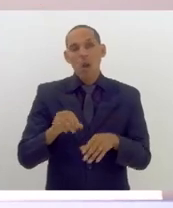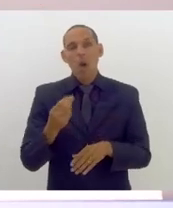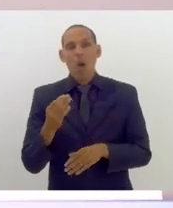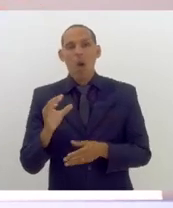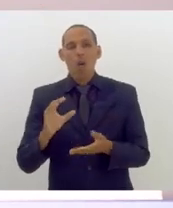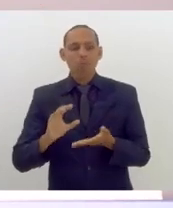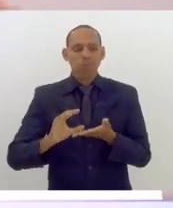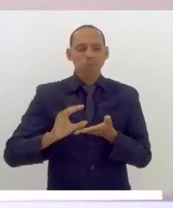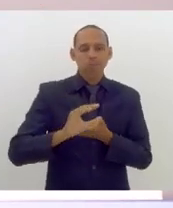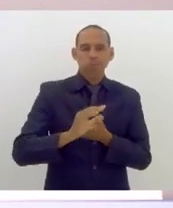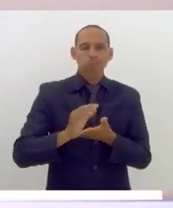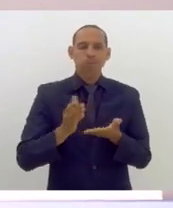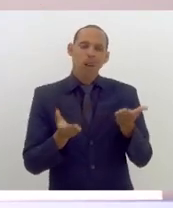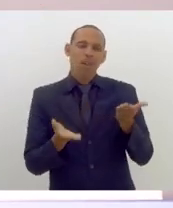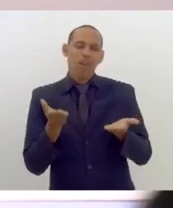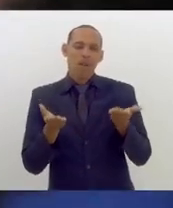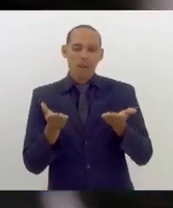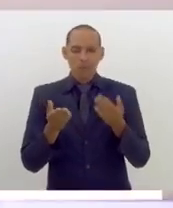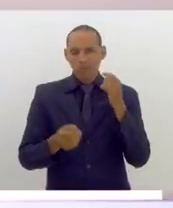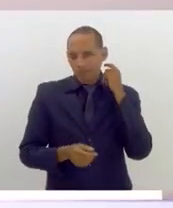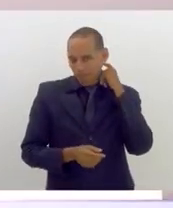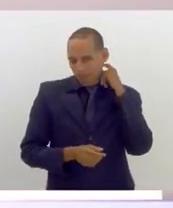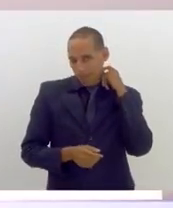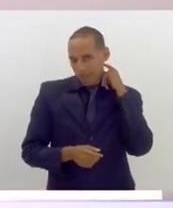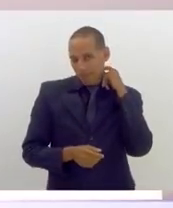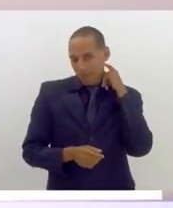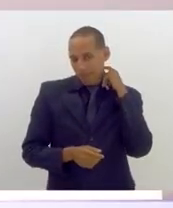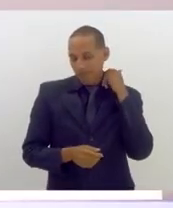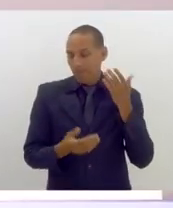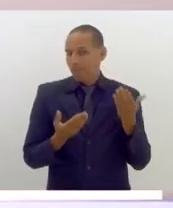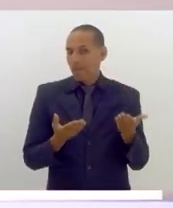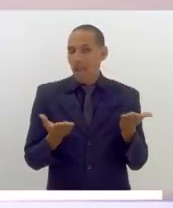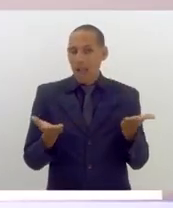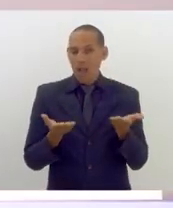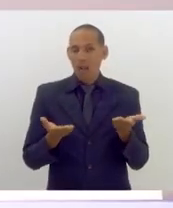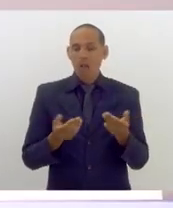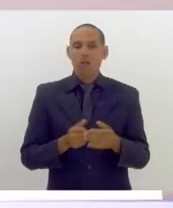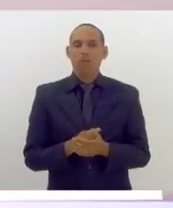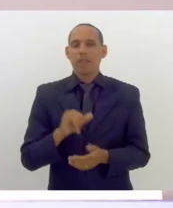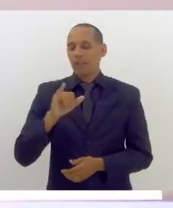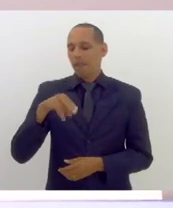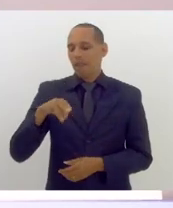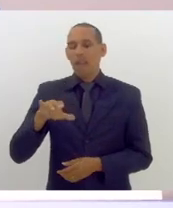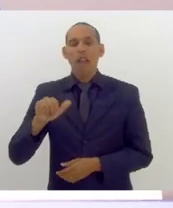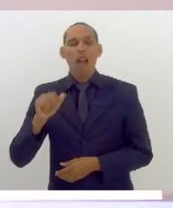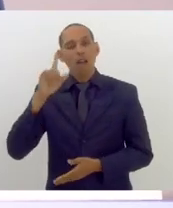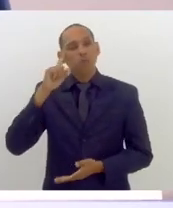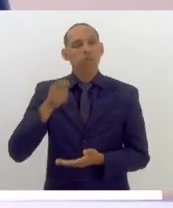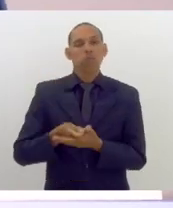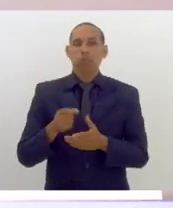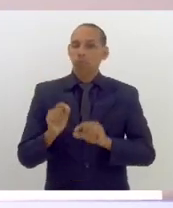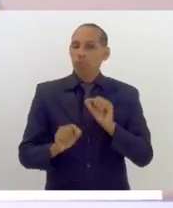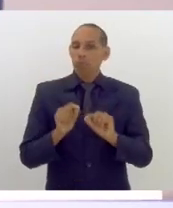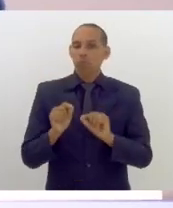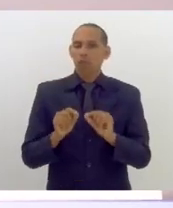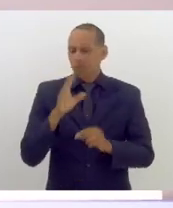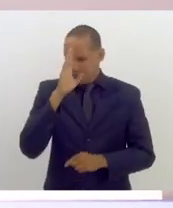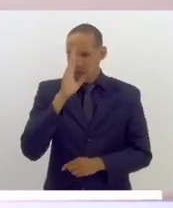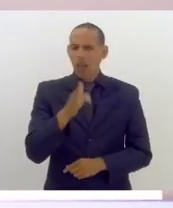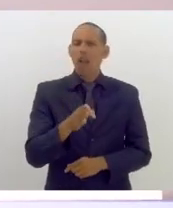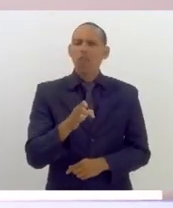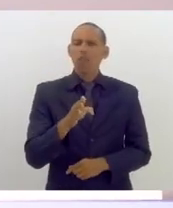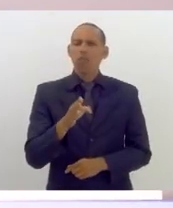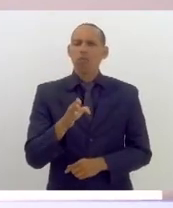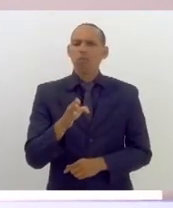dada ou contraponto nesse processo no caso aqui uma ideia definiu de forma direta